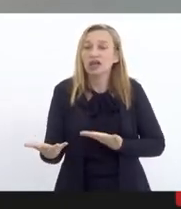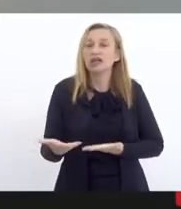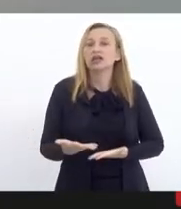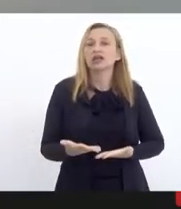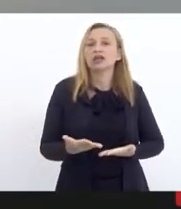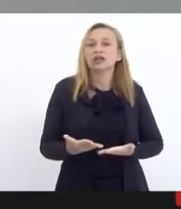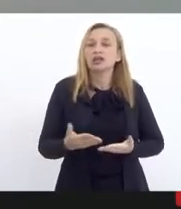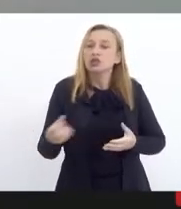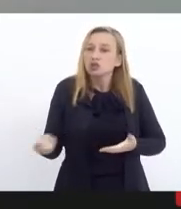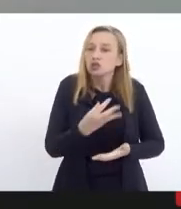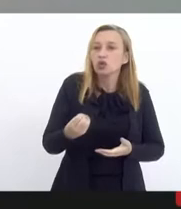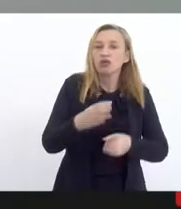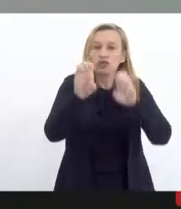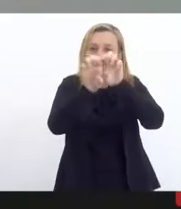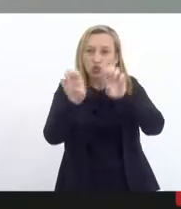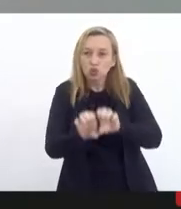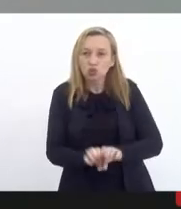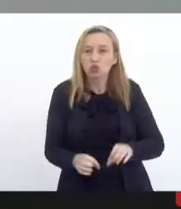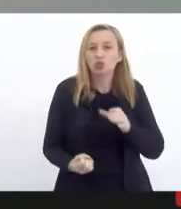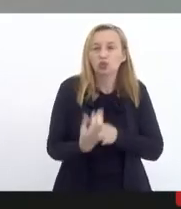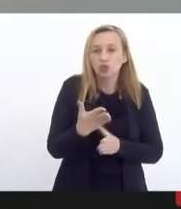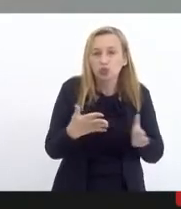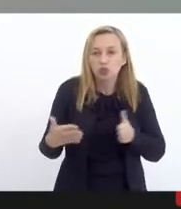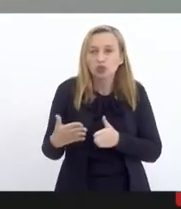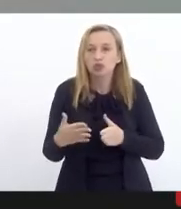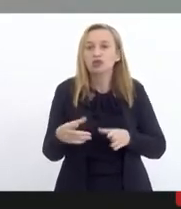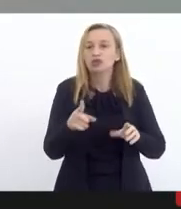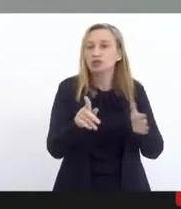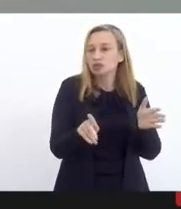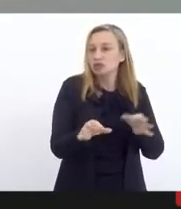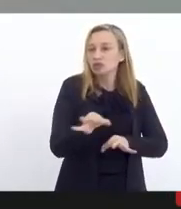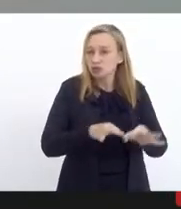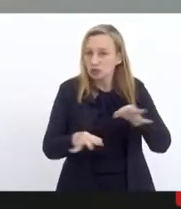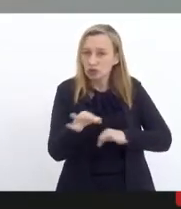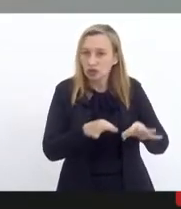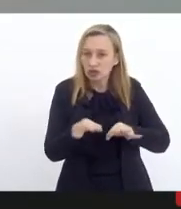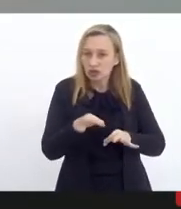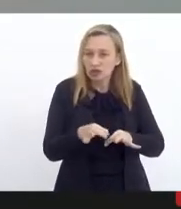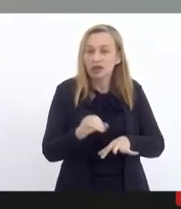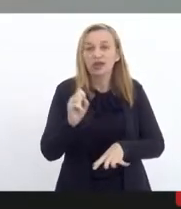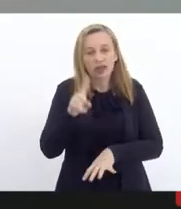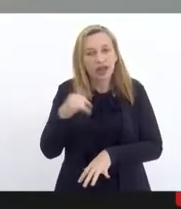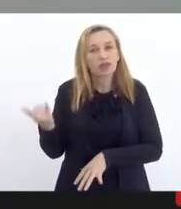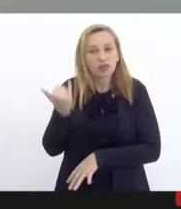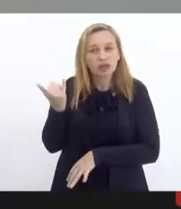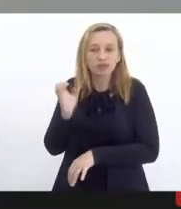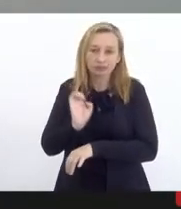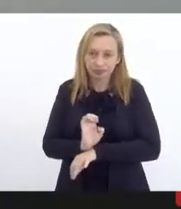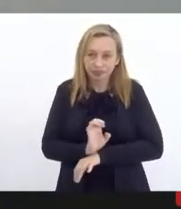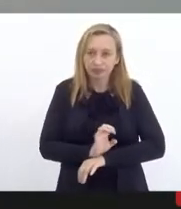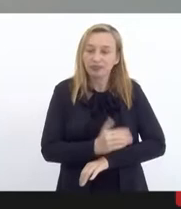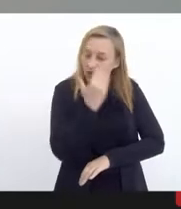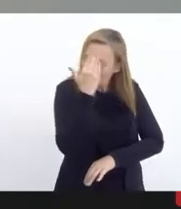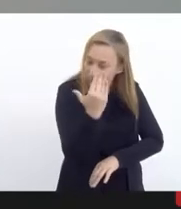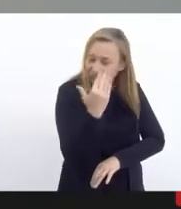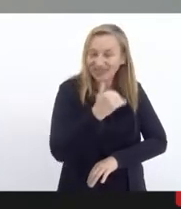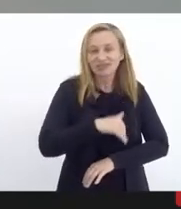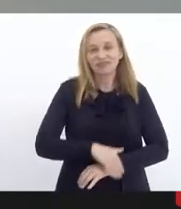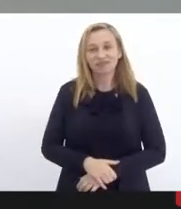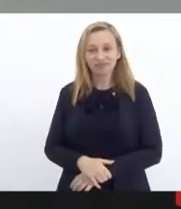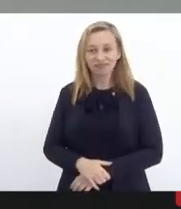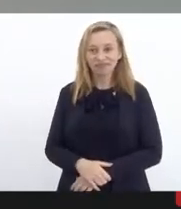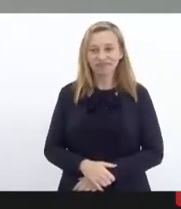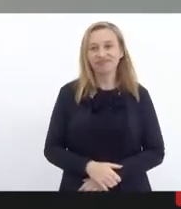dessa nova estrutura produtiva e nesses projetos que são potencialmente importantes para o Estado. Muito obrigado.